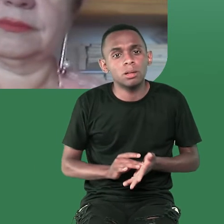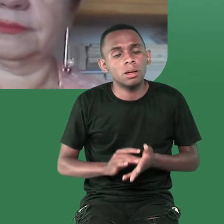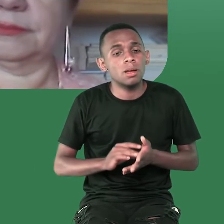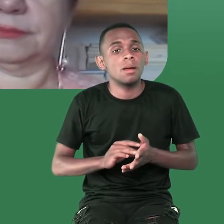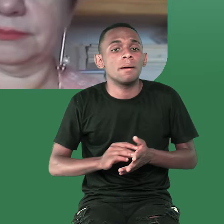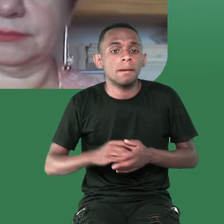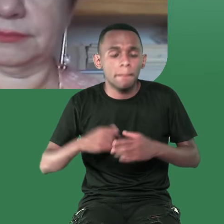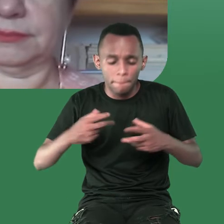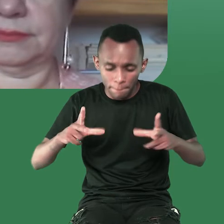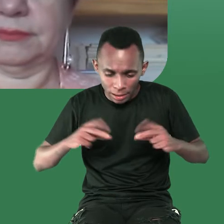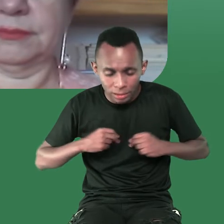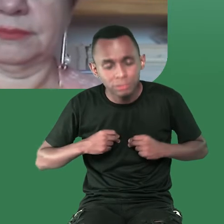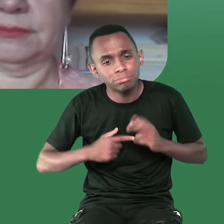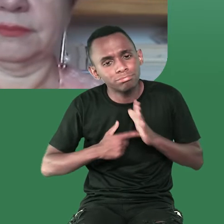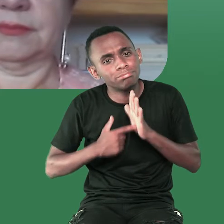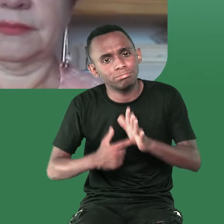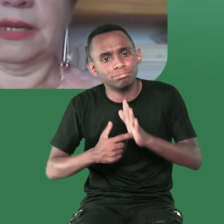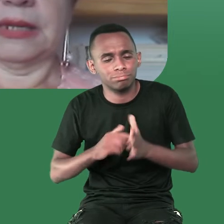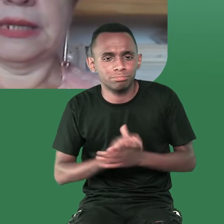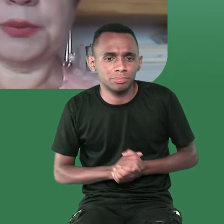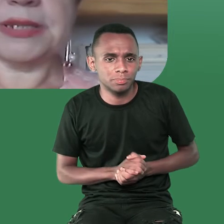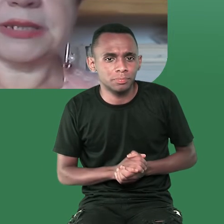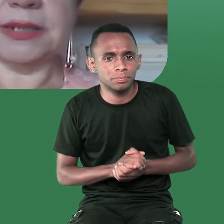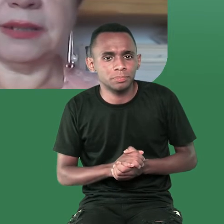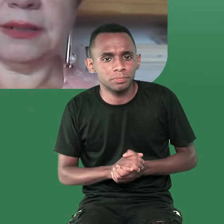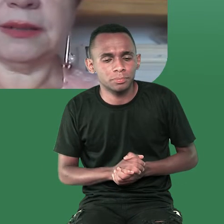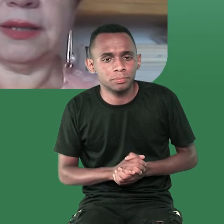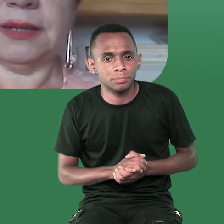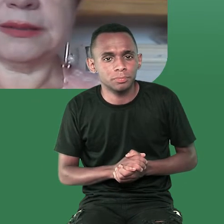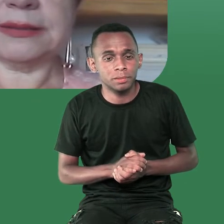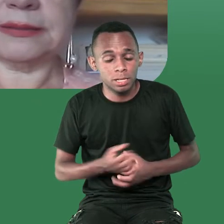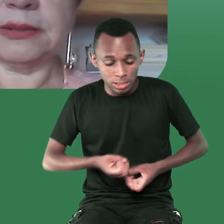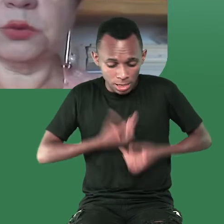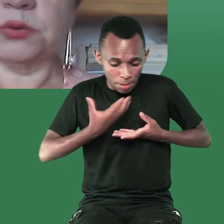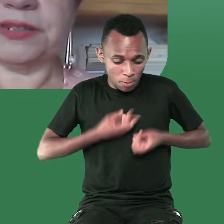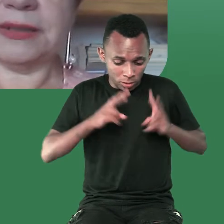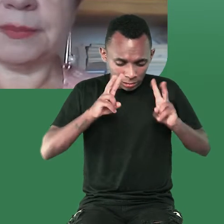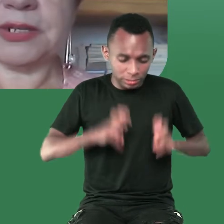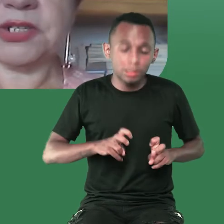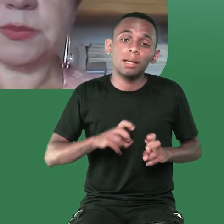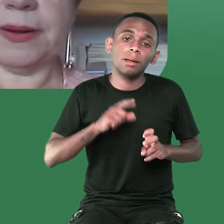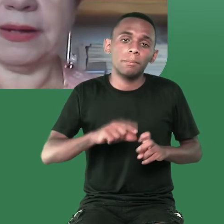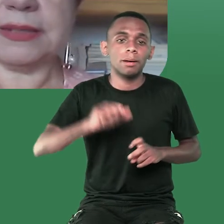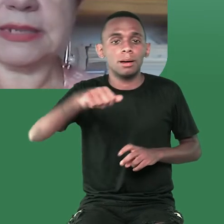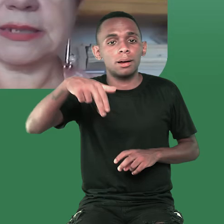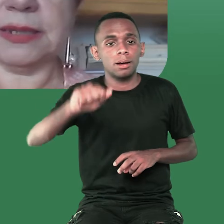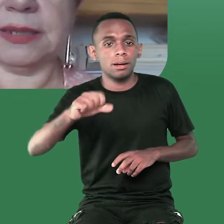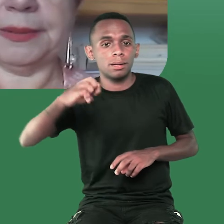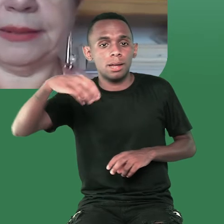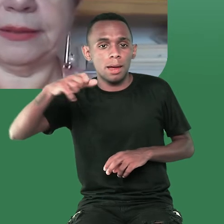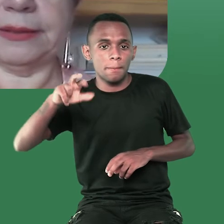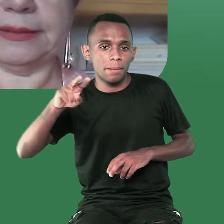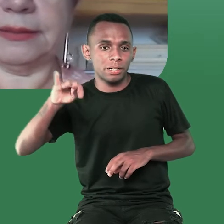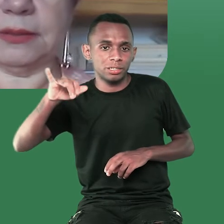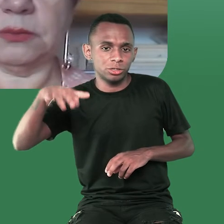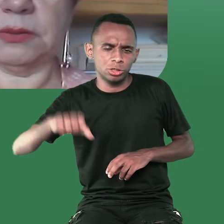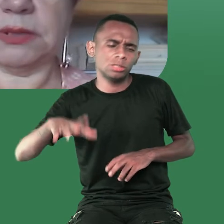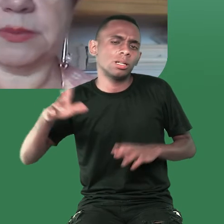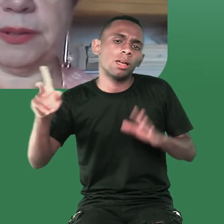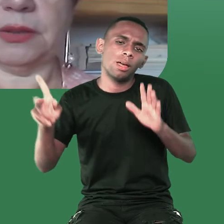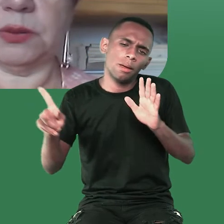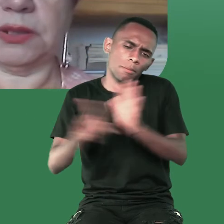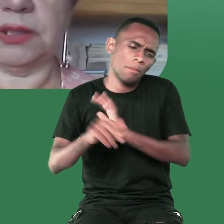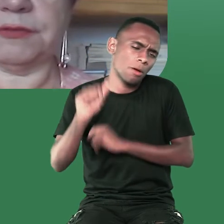merece destaque, Na de autores que poesia, você leu. sem dúvida, é a Ana Martins Marques, mineira, né, que está tendo